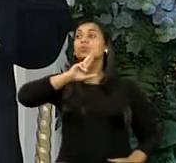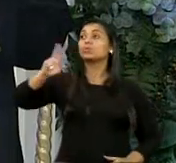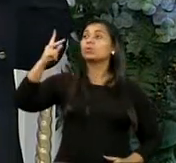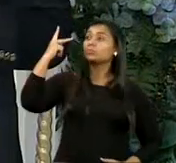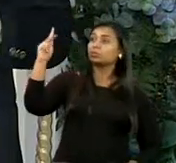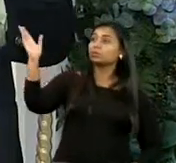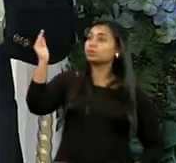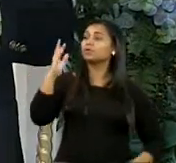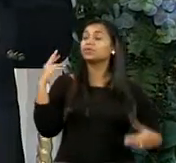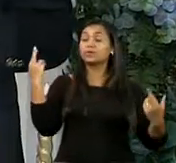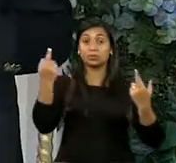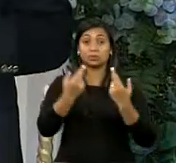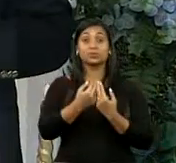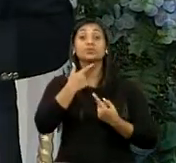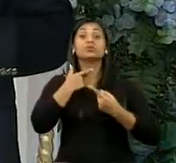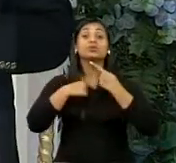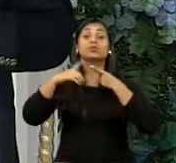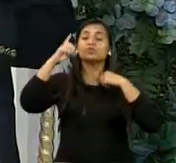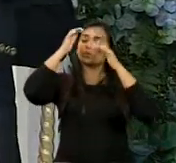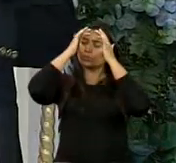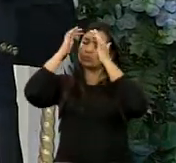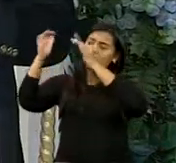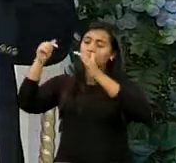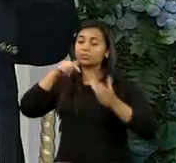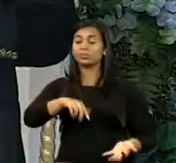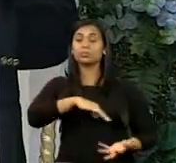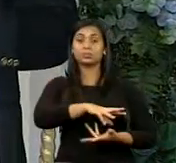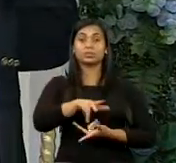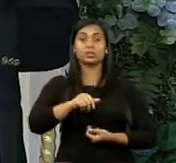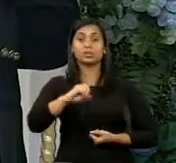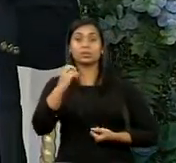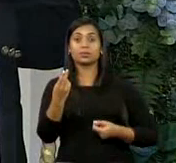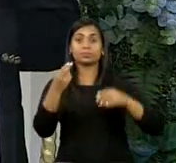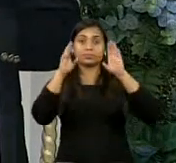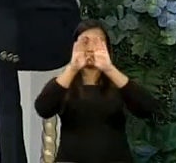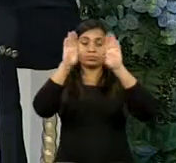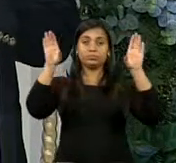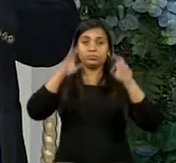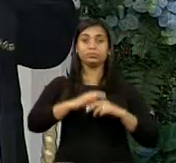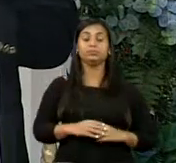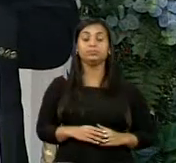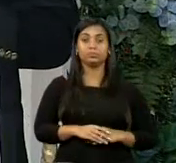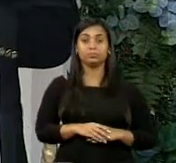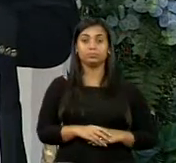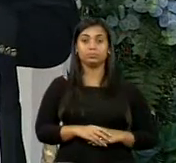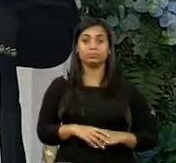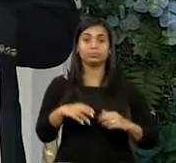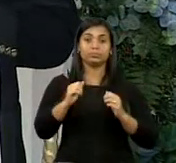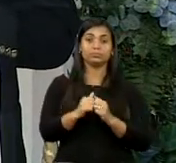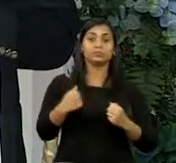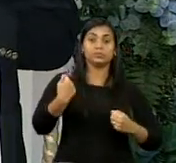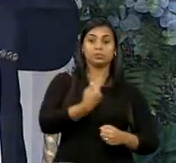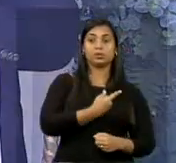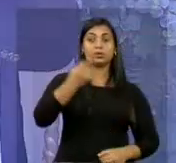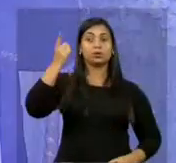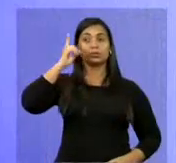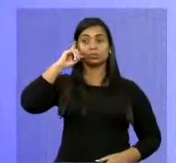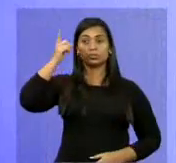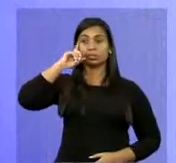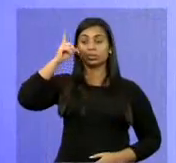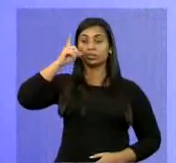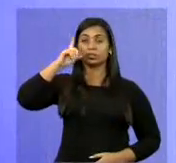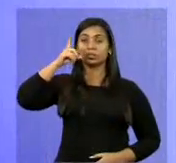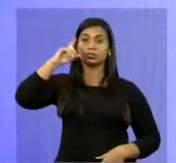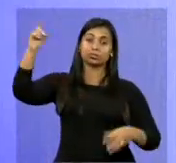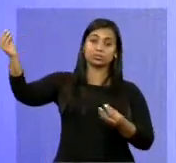santificado seja o vosso nome, venha a nós o vosso reino, seja feita a vossa vontade, assim na terra como no céu.